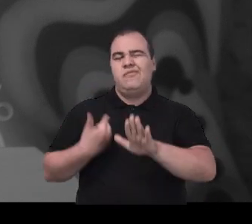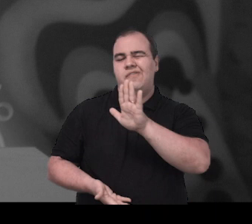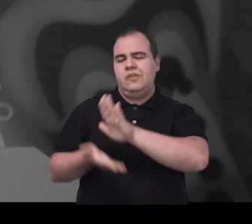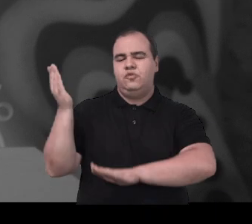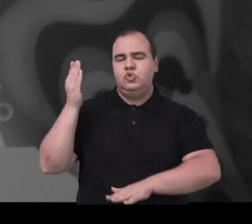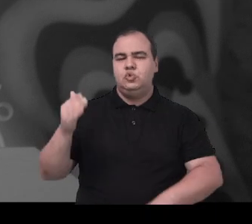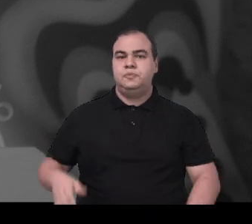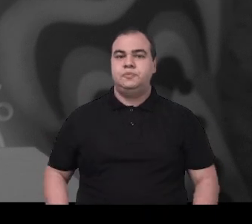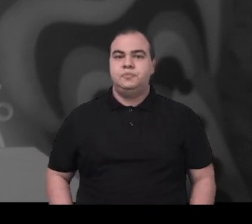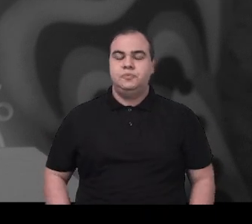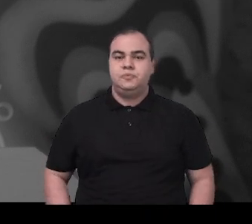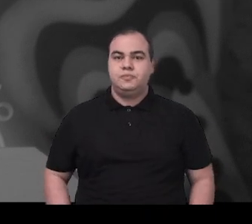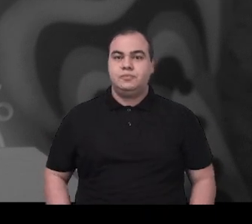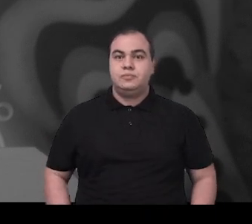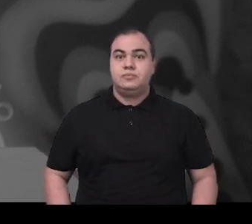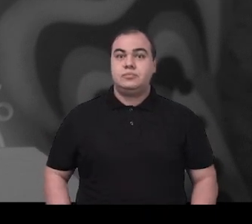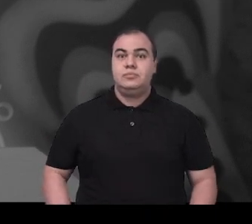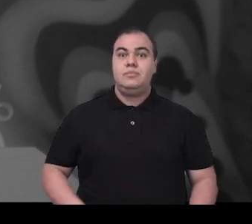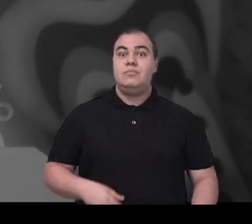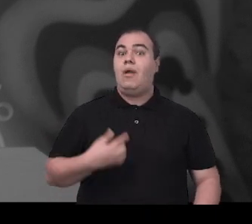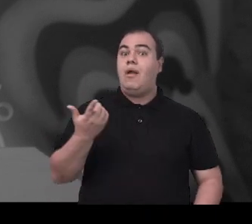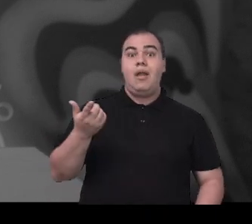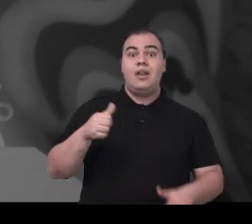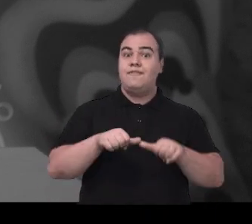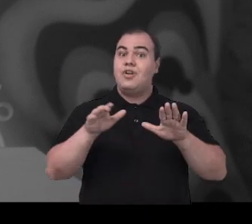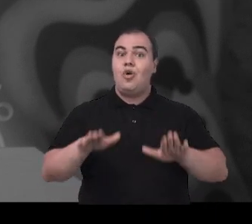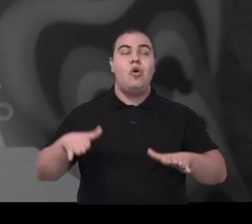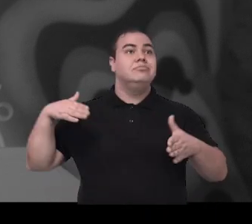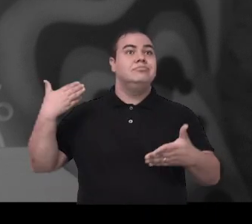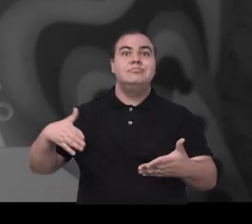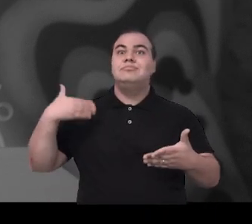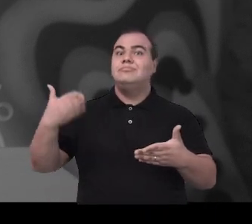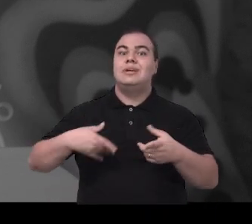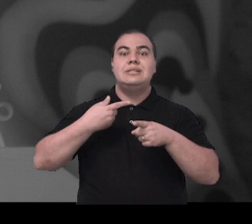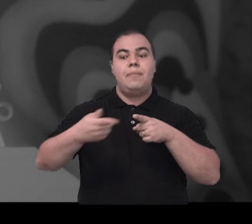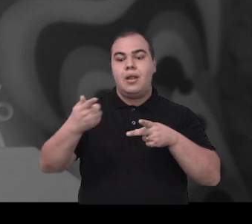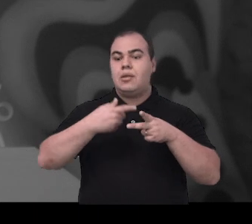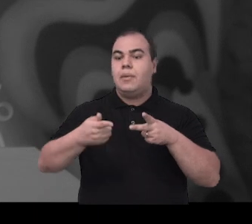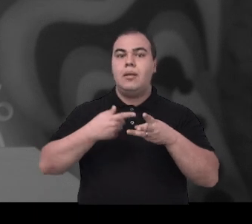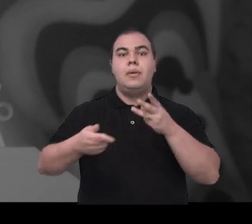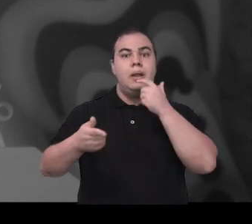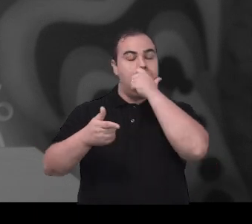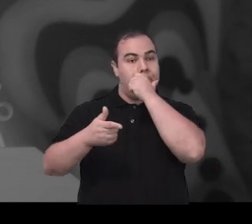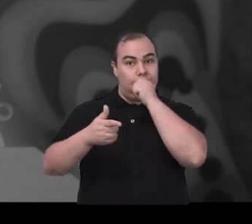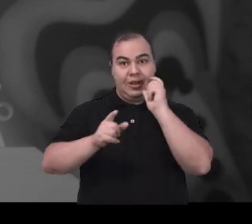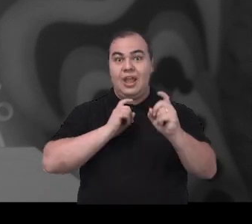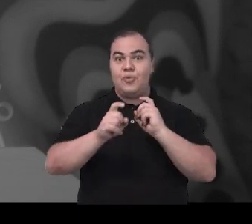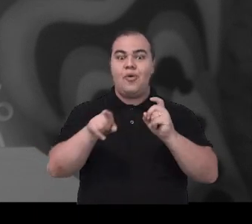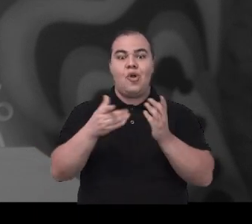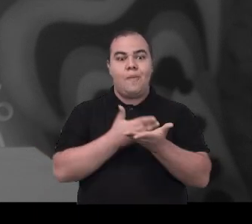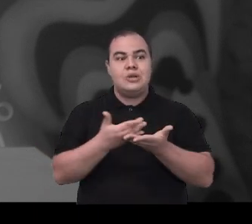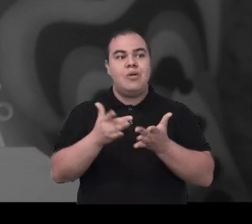fujo. E meio que nem 1001 noites. De semana a semana ele ia na reunião. Ele começou a